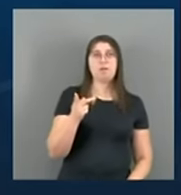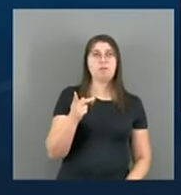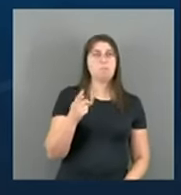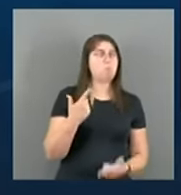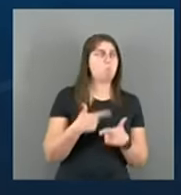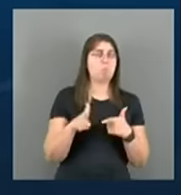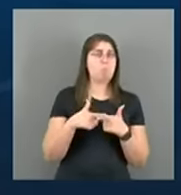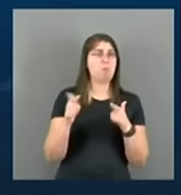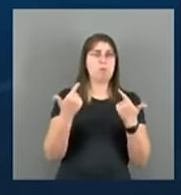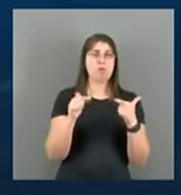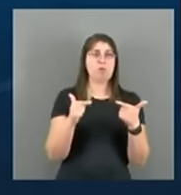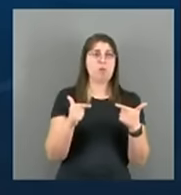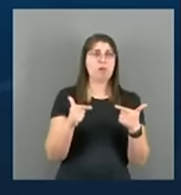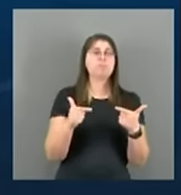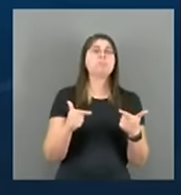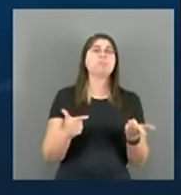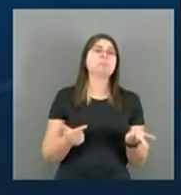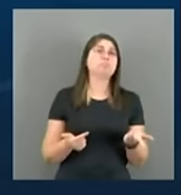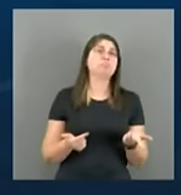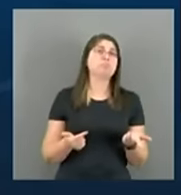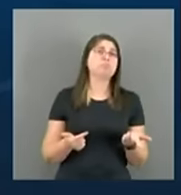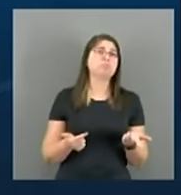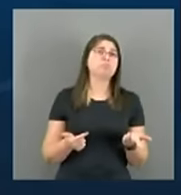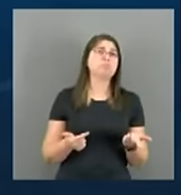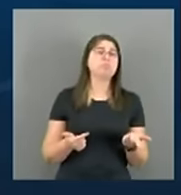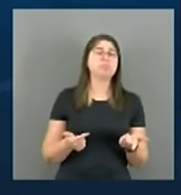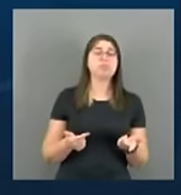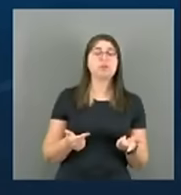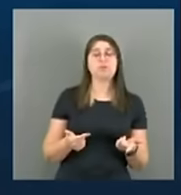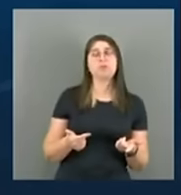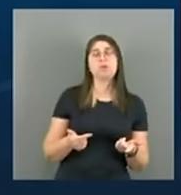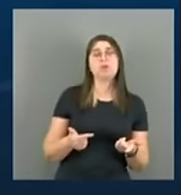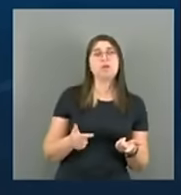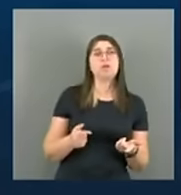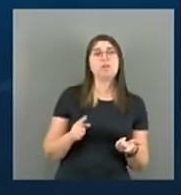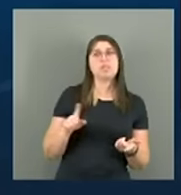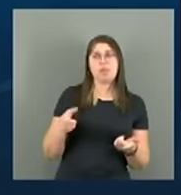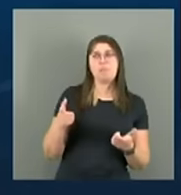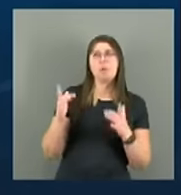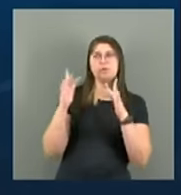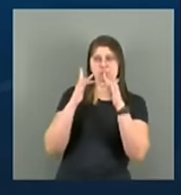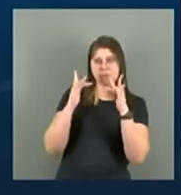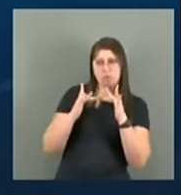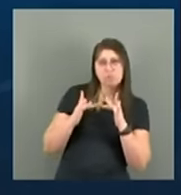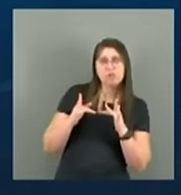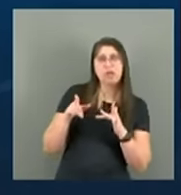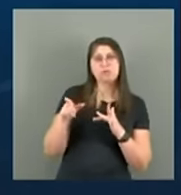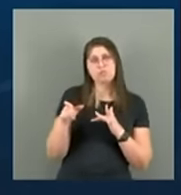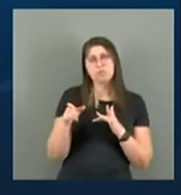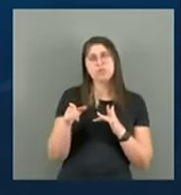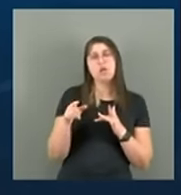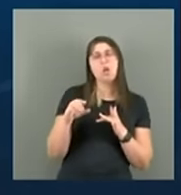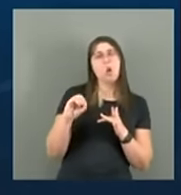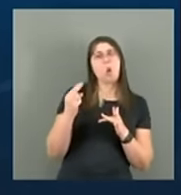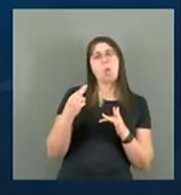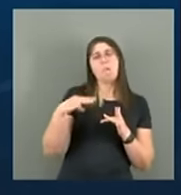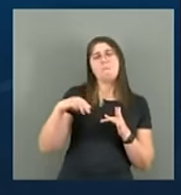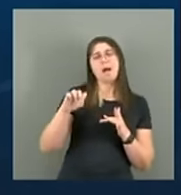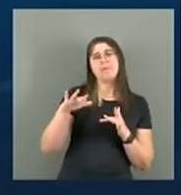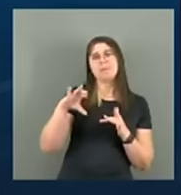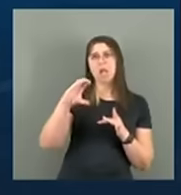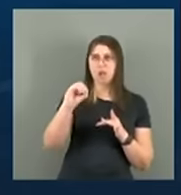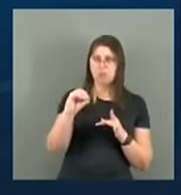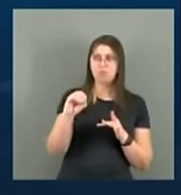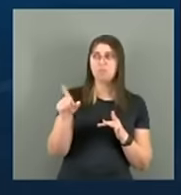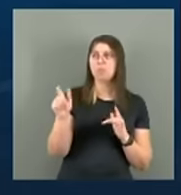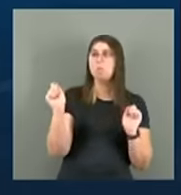problema nenhum, e eu vou finalizar, lógico, aí. E aí eu quero entrar em contato, seja com você, seja com o Marcelo. Eu dou minha palavra que vocês vão